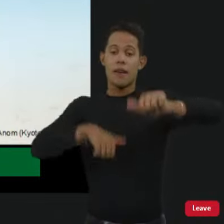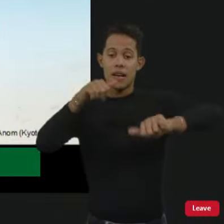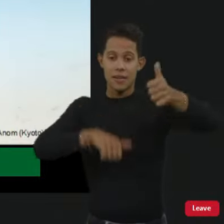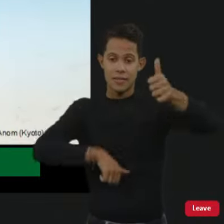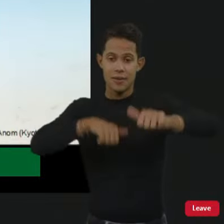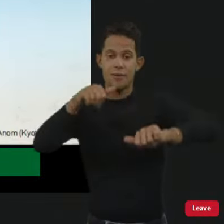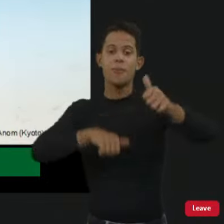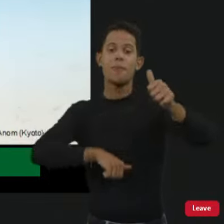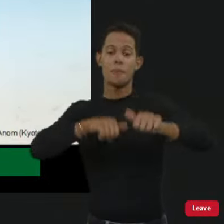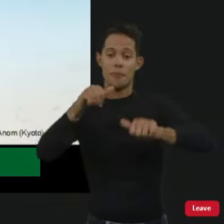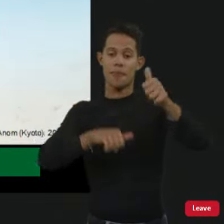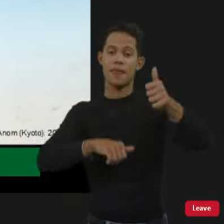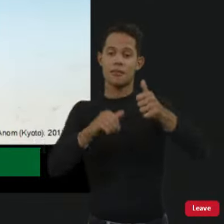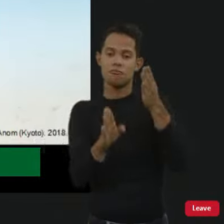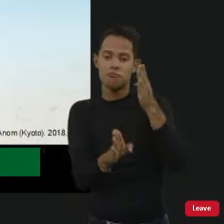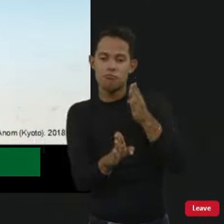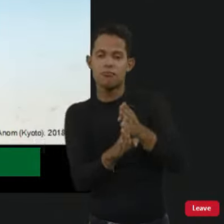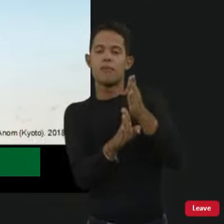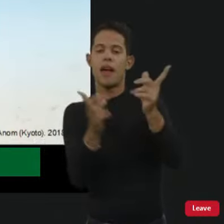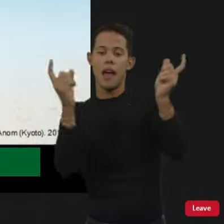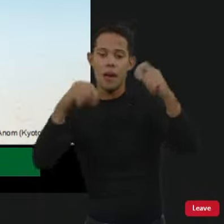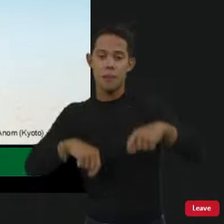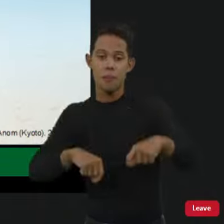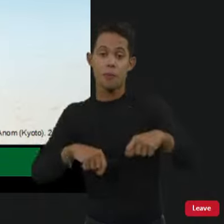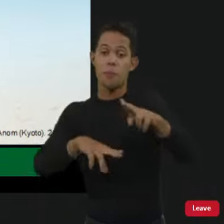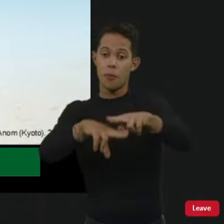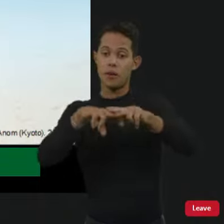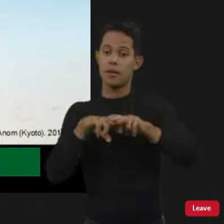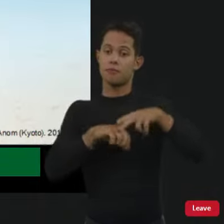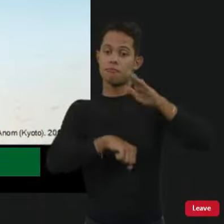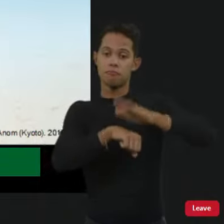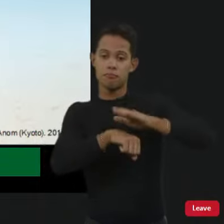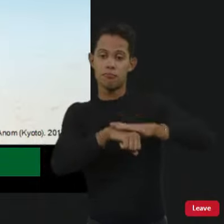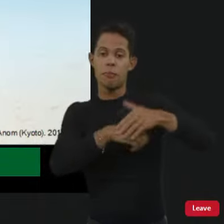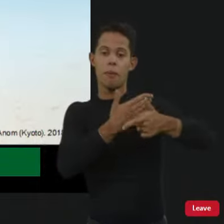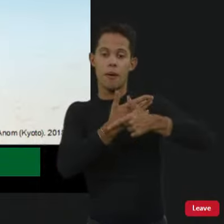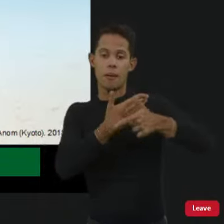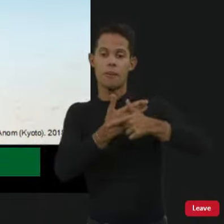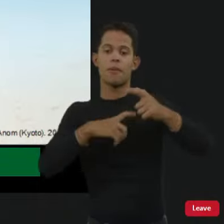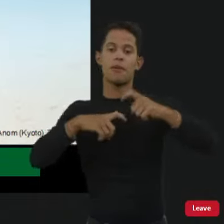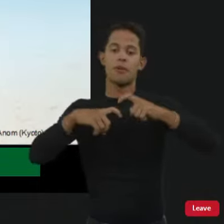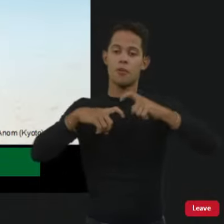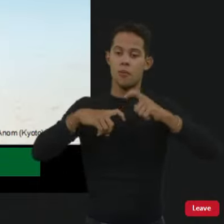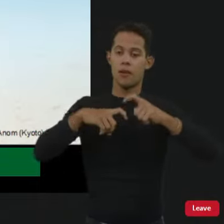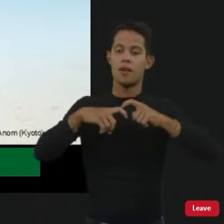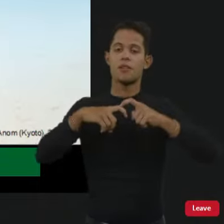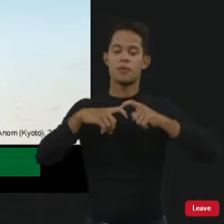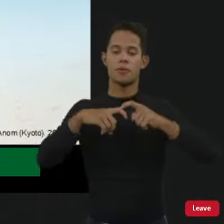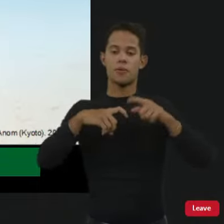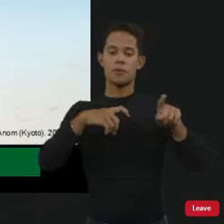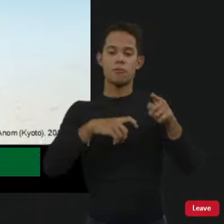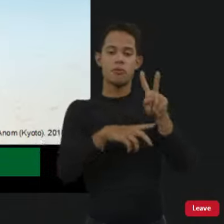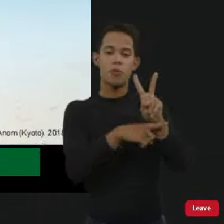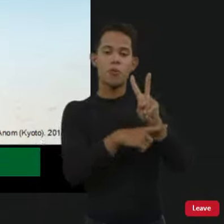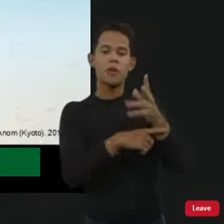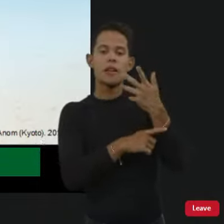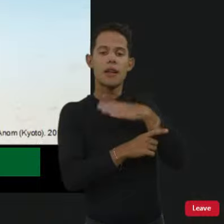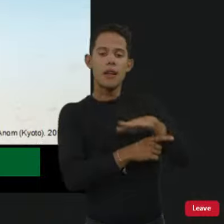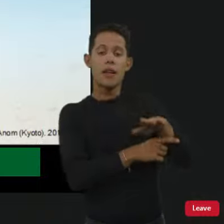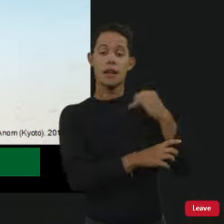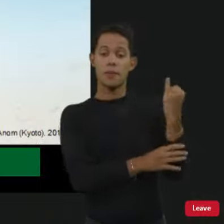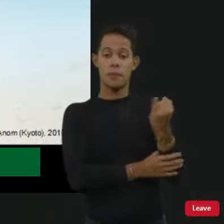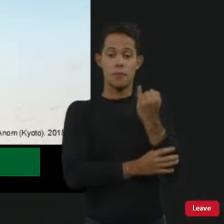Daí a importância do pediatra participar, né, porque nós vamos ter um fêmur encurtado, a cabeça